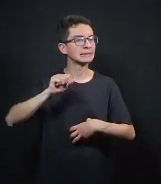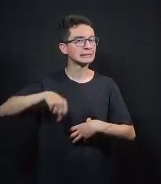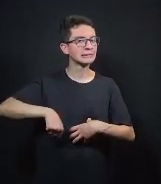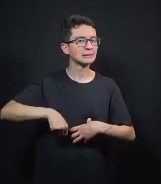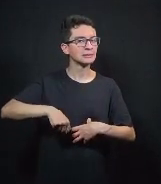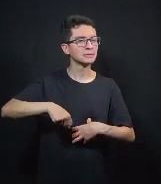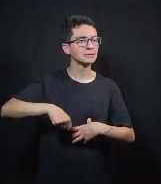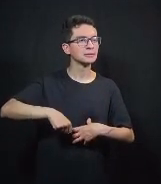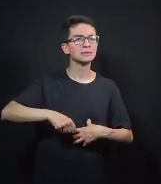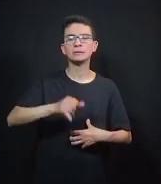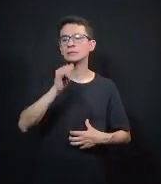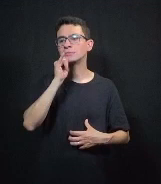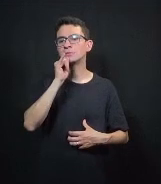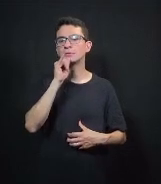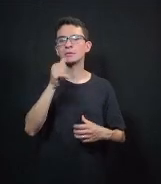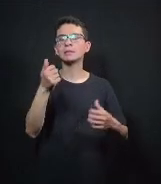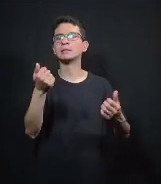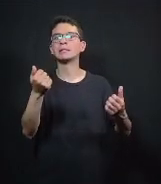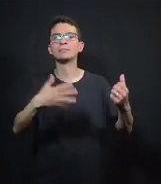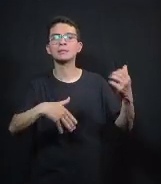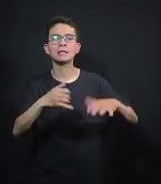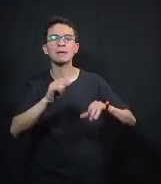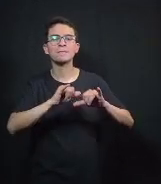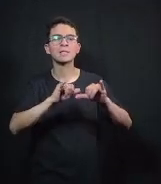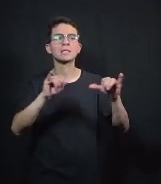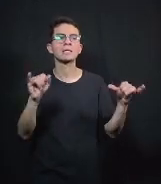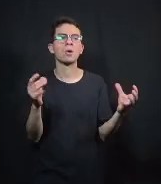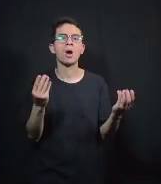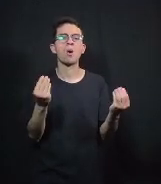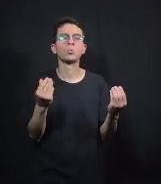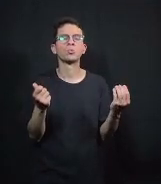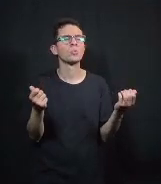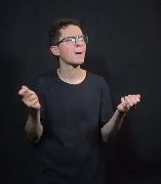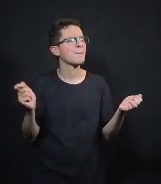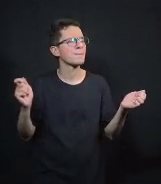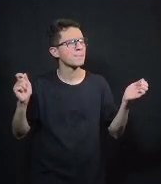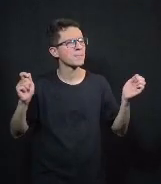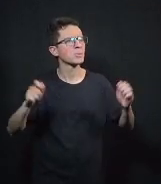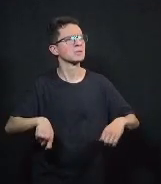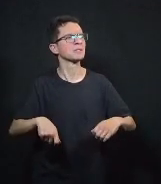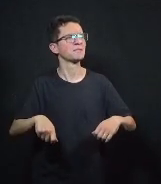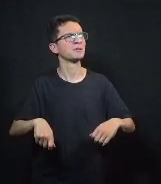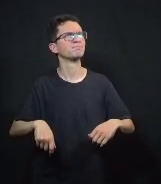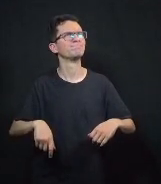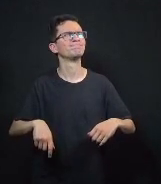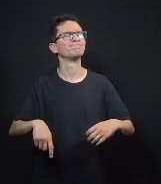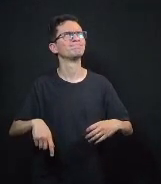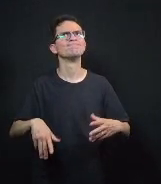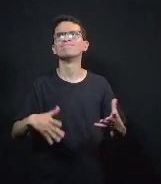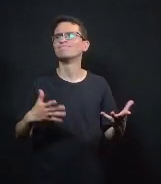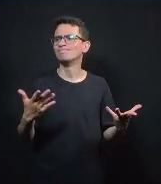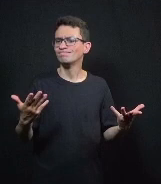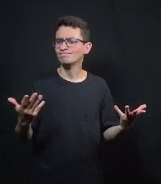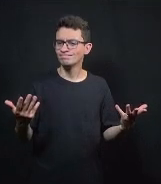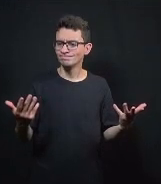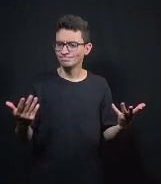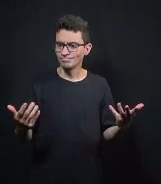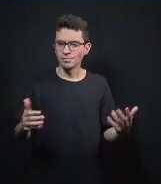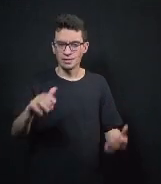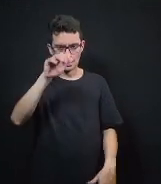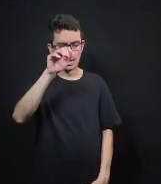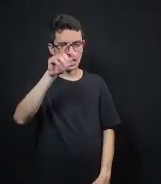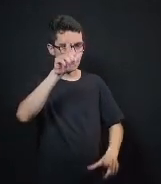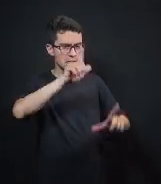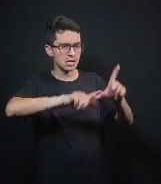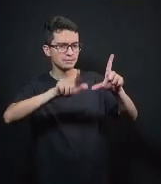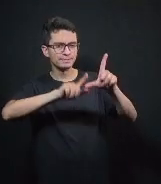que a Natália trouxe, é algo possível de fazer frente? Quer dizer, com a alfabetização